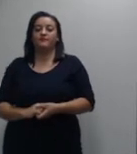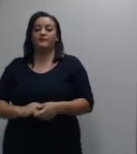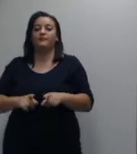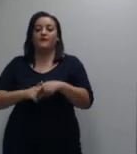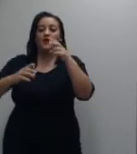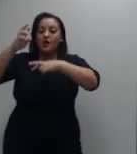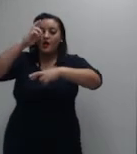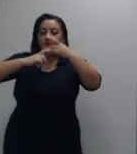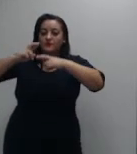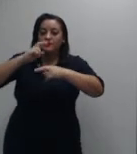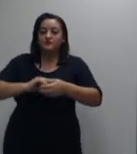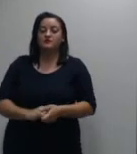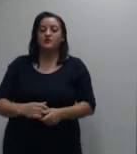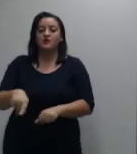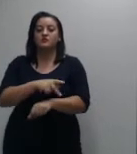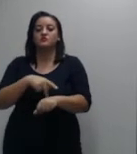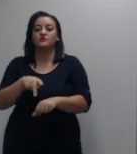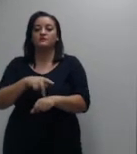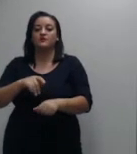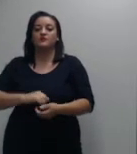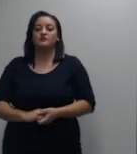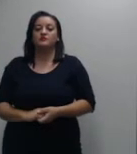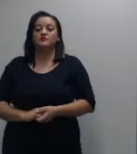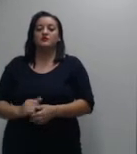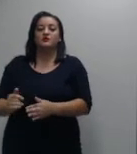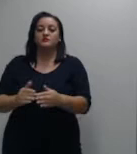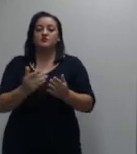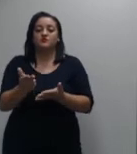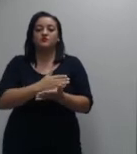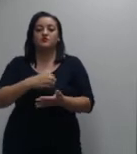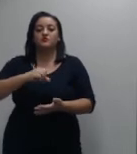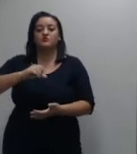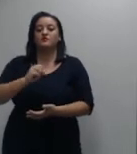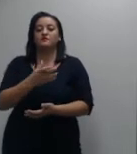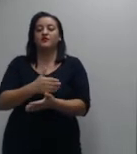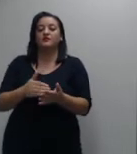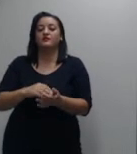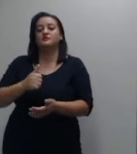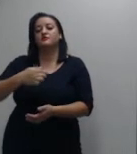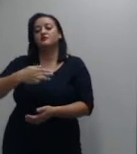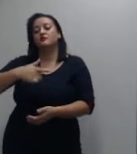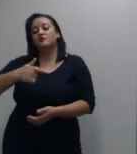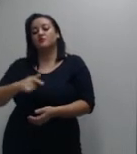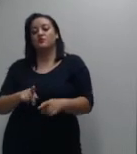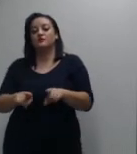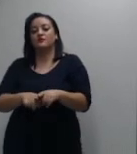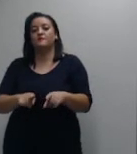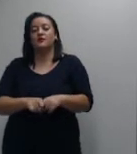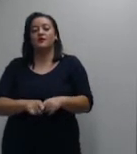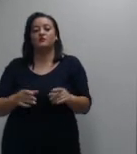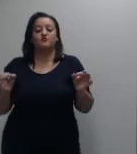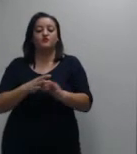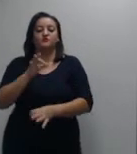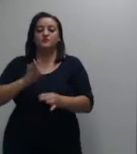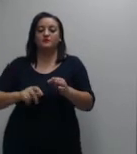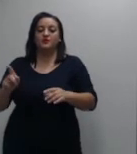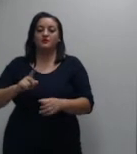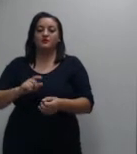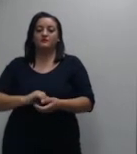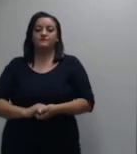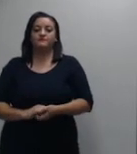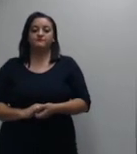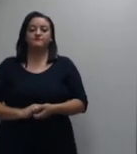definitiva do país que proferido conforme contra as folhas 9032 não ofende a coisa julgada brasileiro